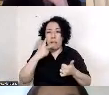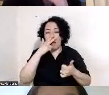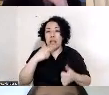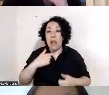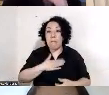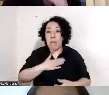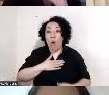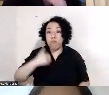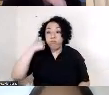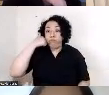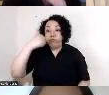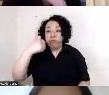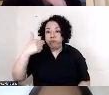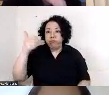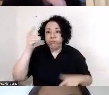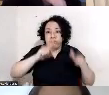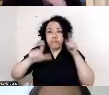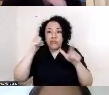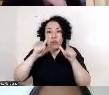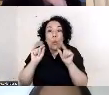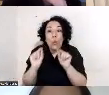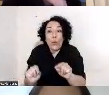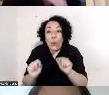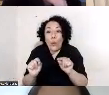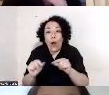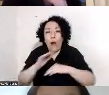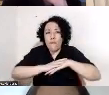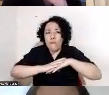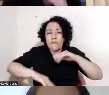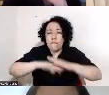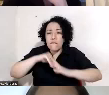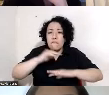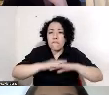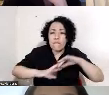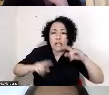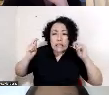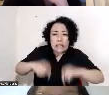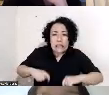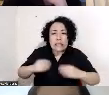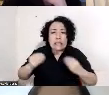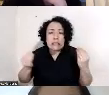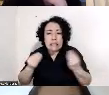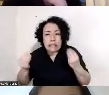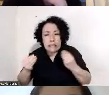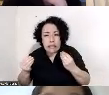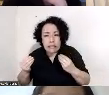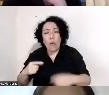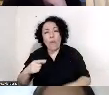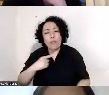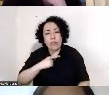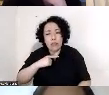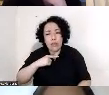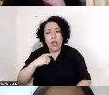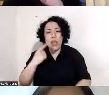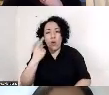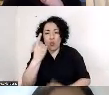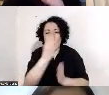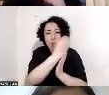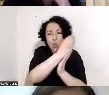desenvolver oportunidades para identificar talentos. Então, eles sempre participavam de, no mínimo, uma atividade